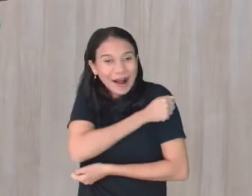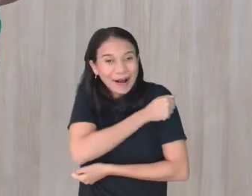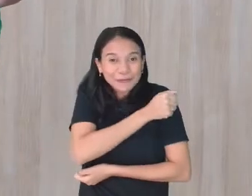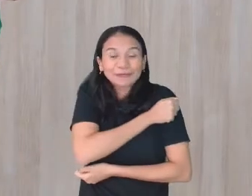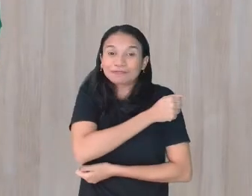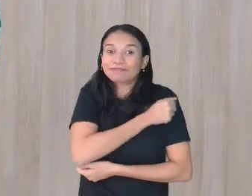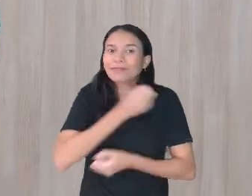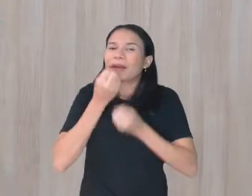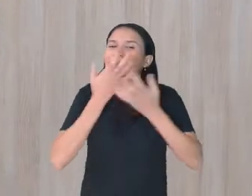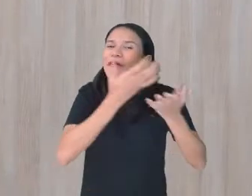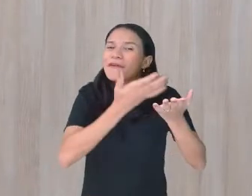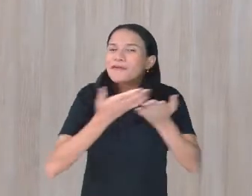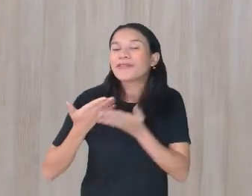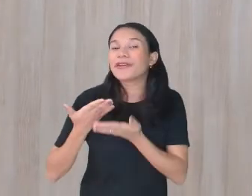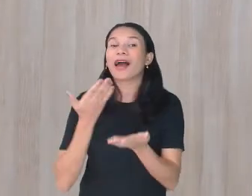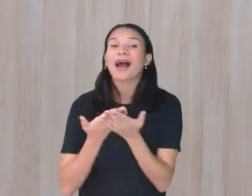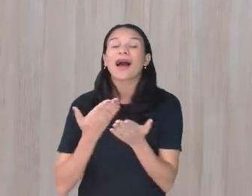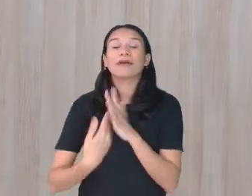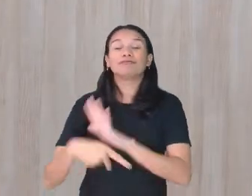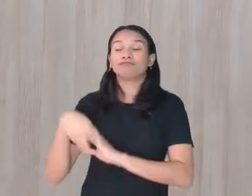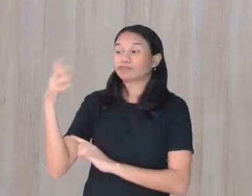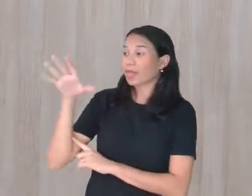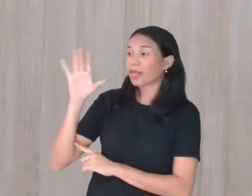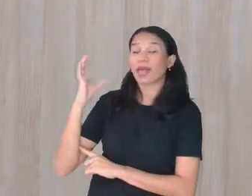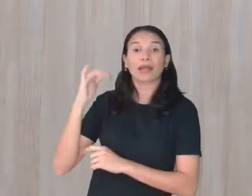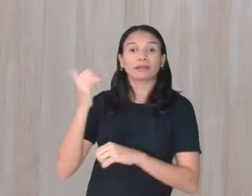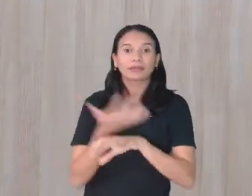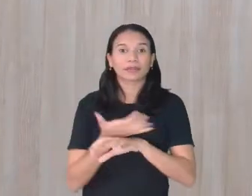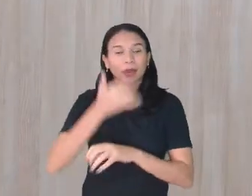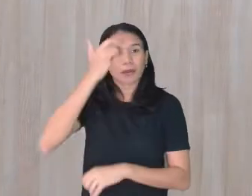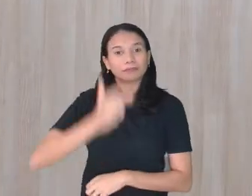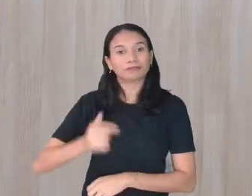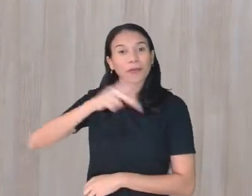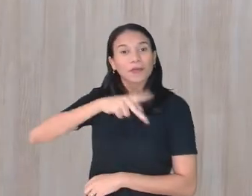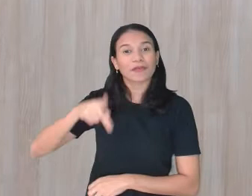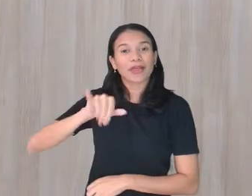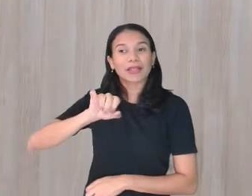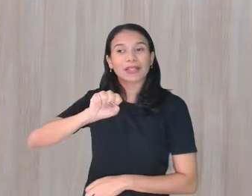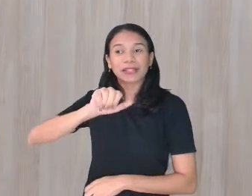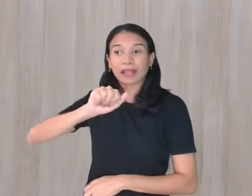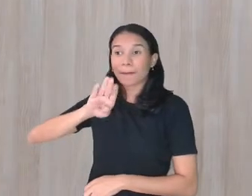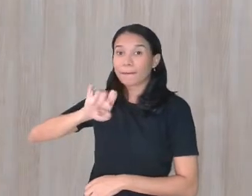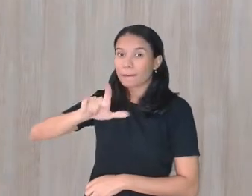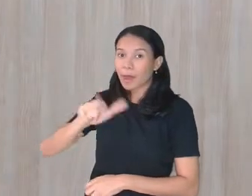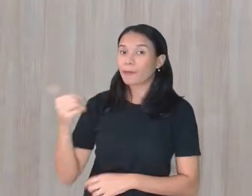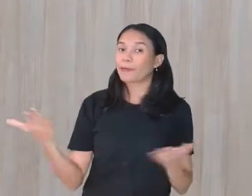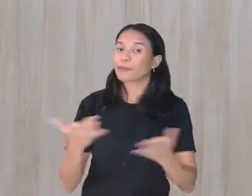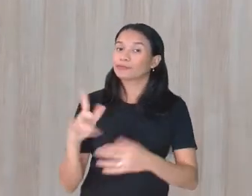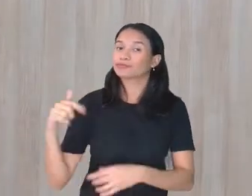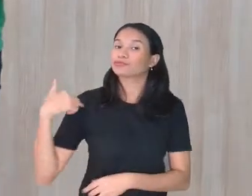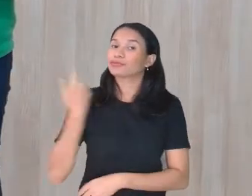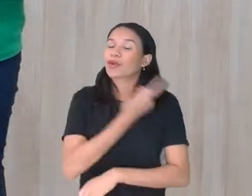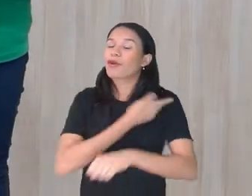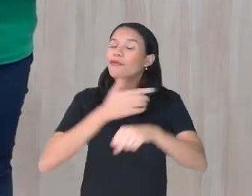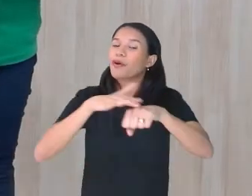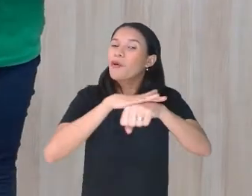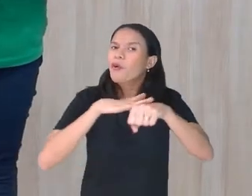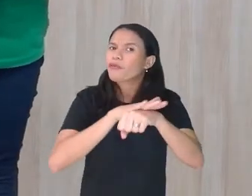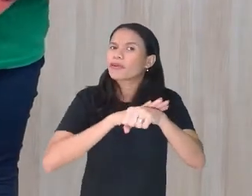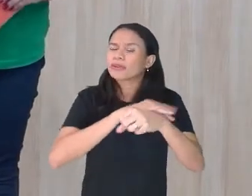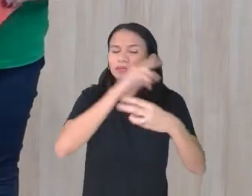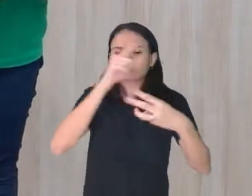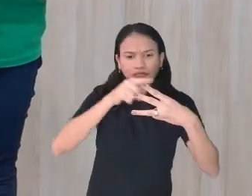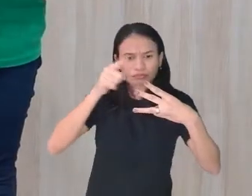alunos e alunas, bem-vindos a mais uma aula de ciência. Eu sou a professora Isabel e vamos juntos hoje conversar sobre